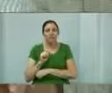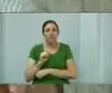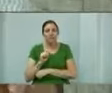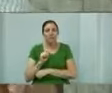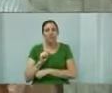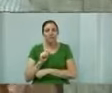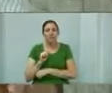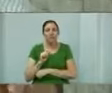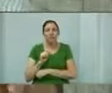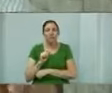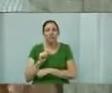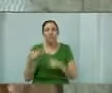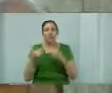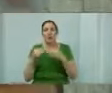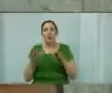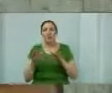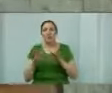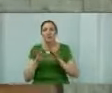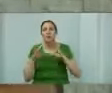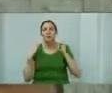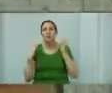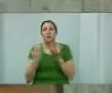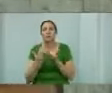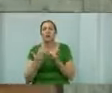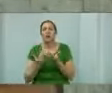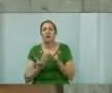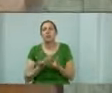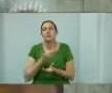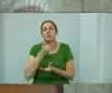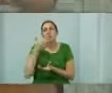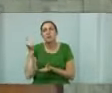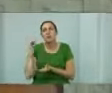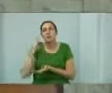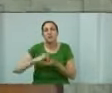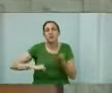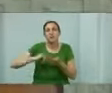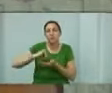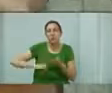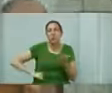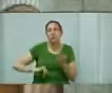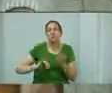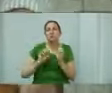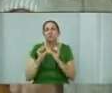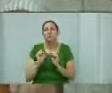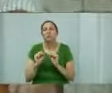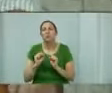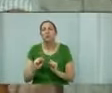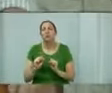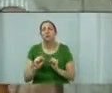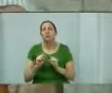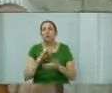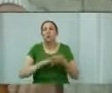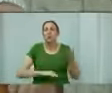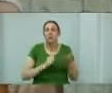comunidade maior, uma melhor tributação para depois poder contratar mais professores, mais vagas em